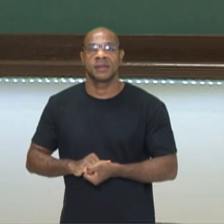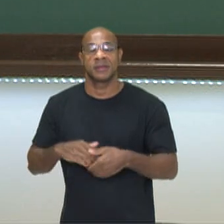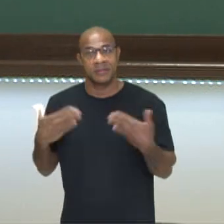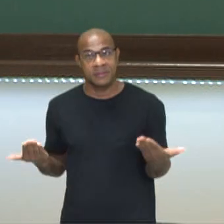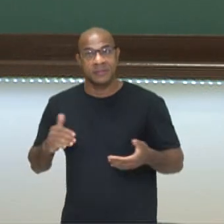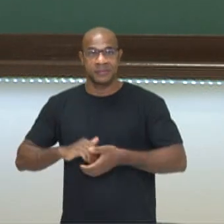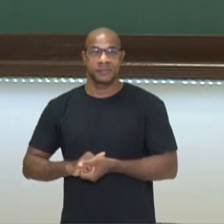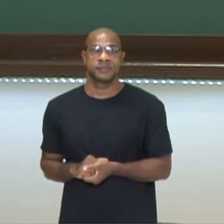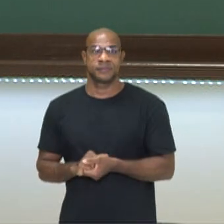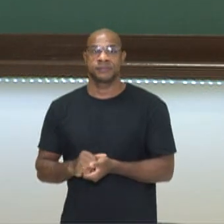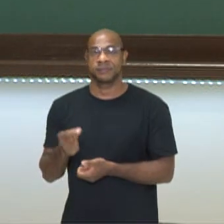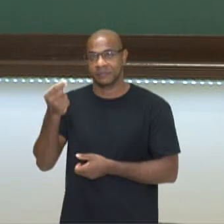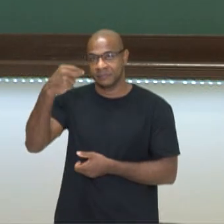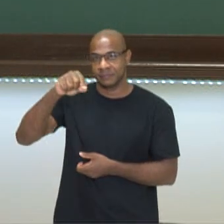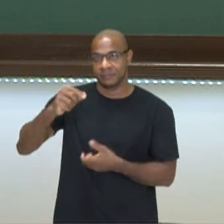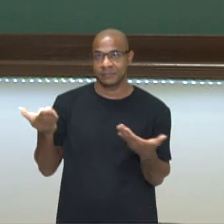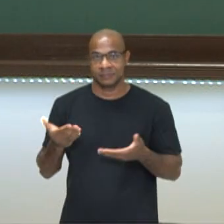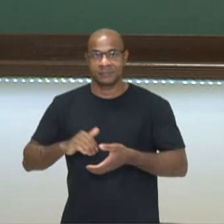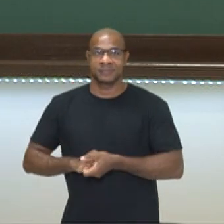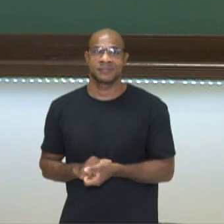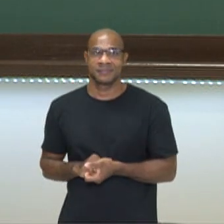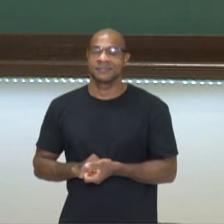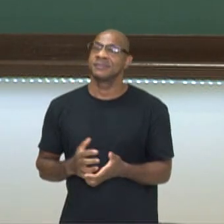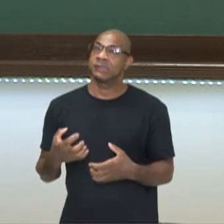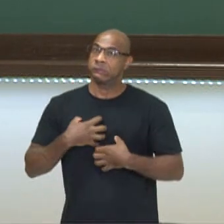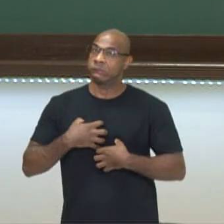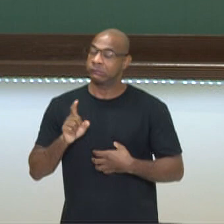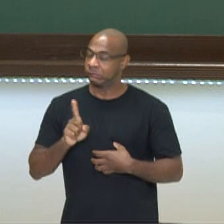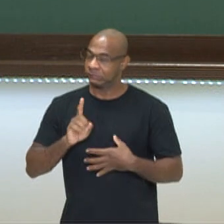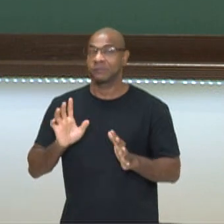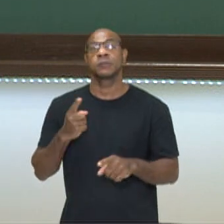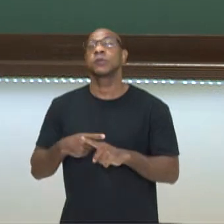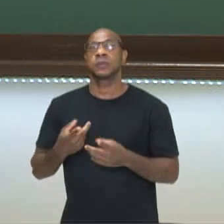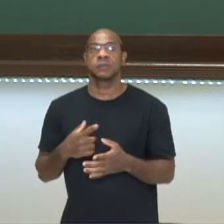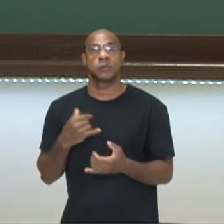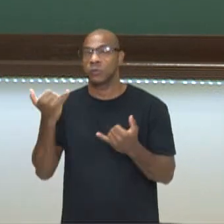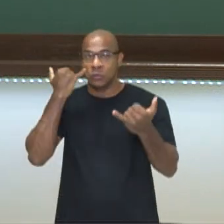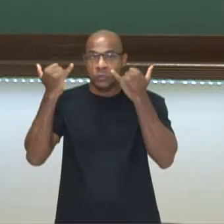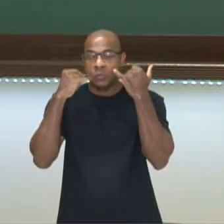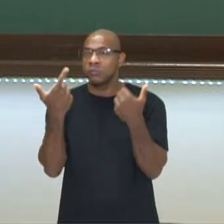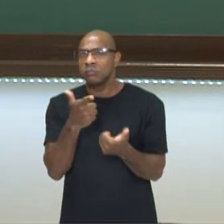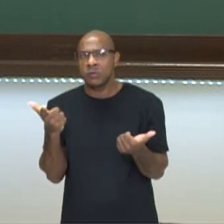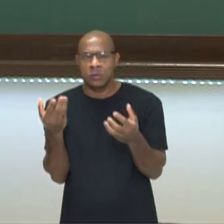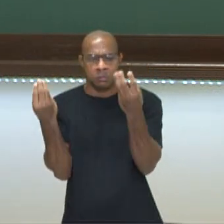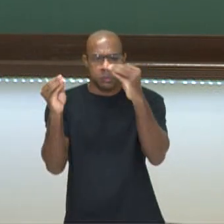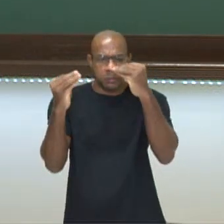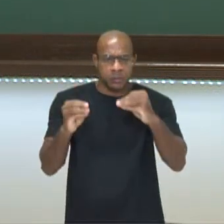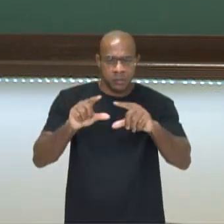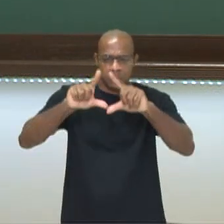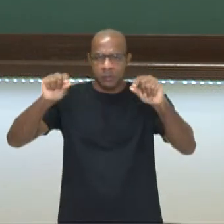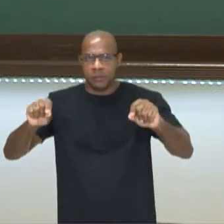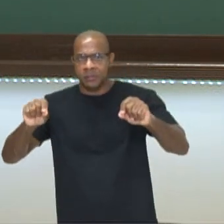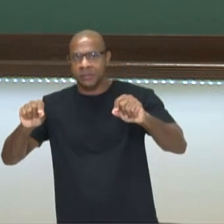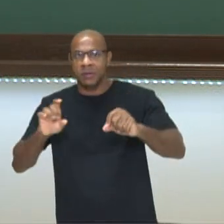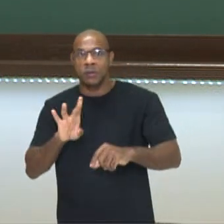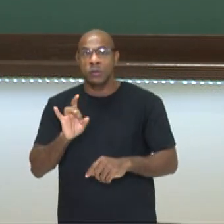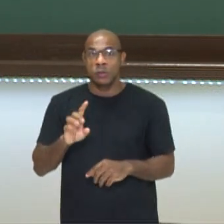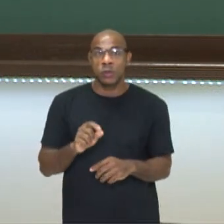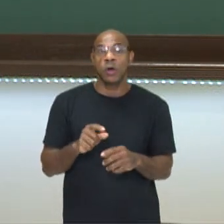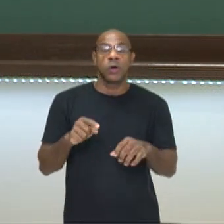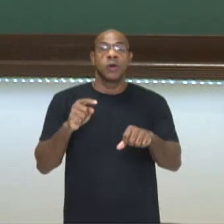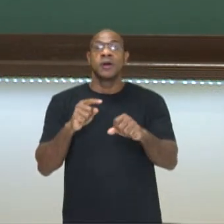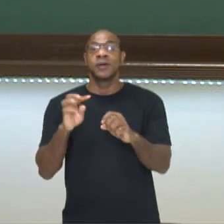Então, nós vamos fazer a correção desse exercício. Você deve estar bem bravo comigo, por quê? Porque não tinha informação nenhuma para você colocar na fórmula, a não ser a taxa e o